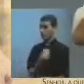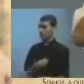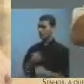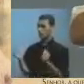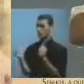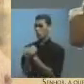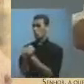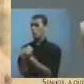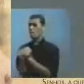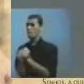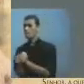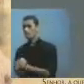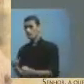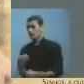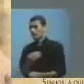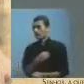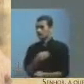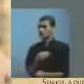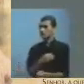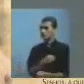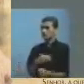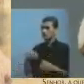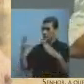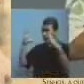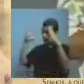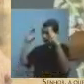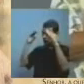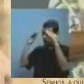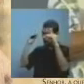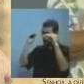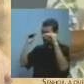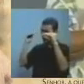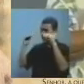os bordéis escuros da vida. 26 anos.